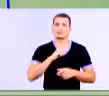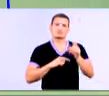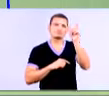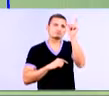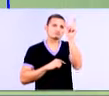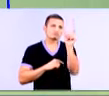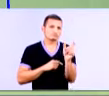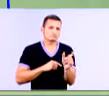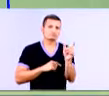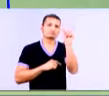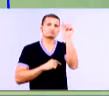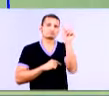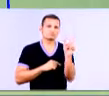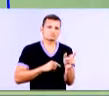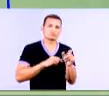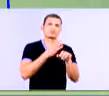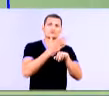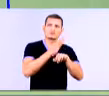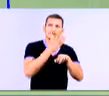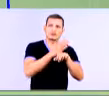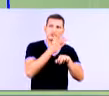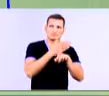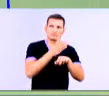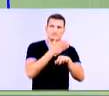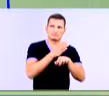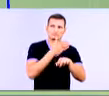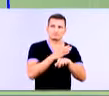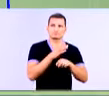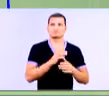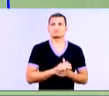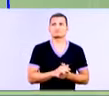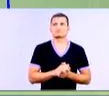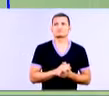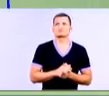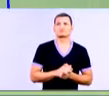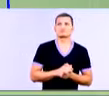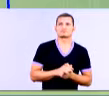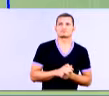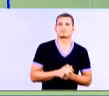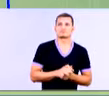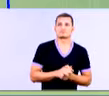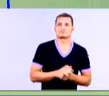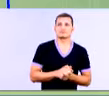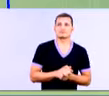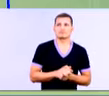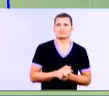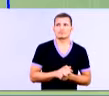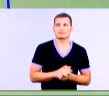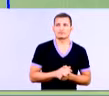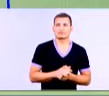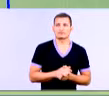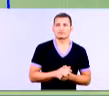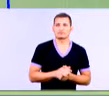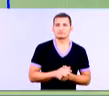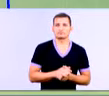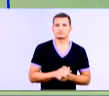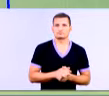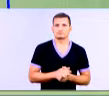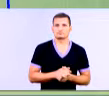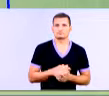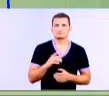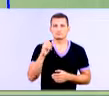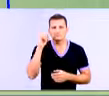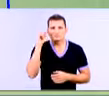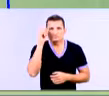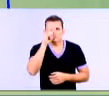tarefas, você tem um Package Explorer, pode estar um pouquinho... Gente, com certeza deve estar difícil